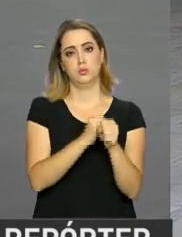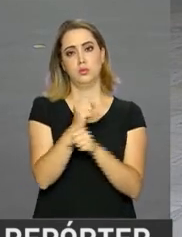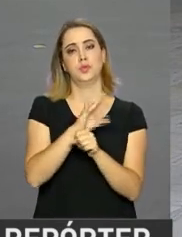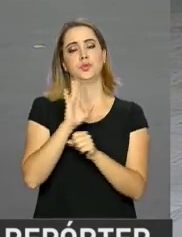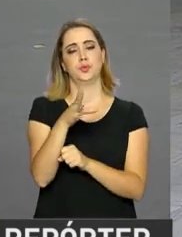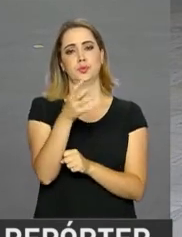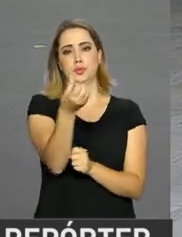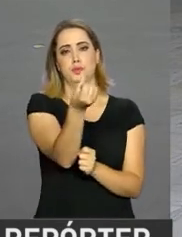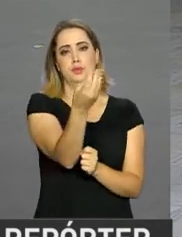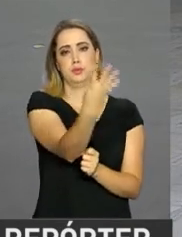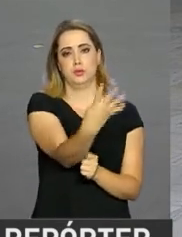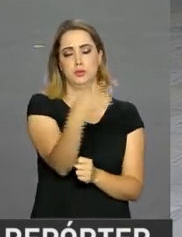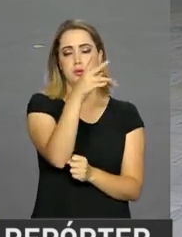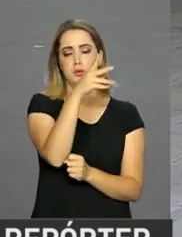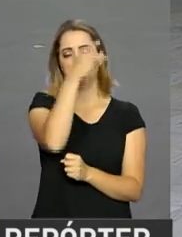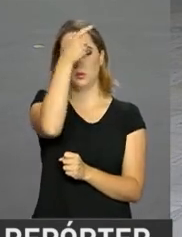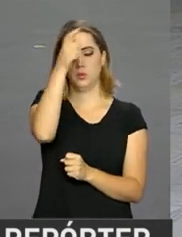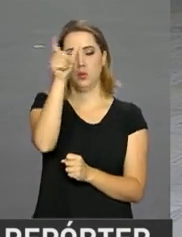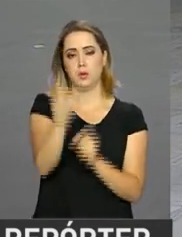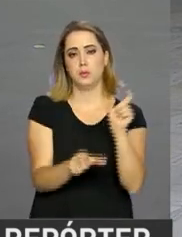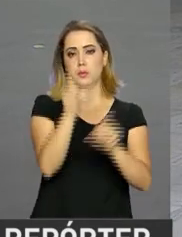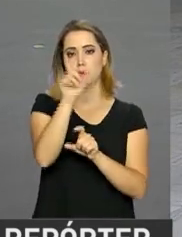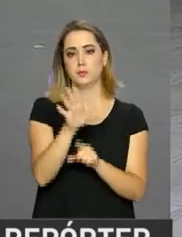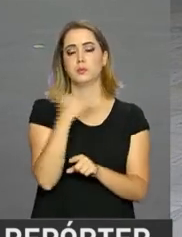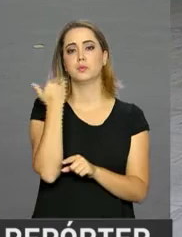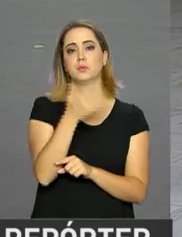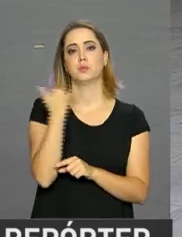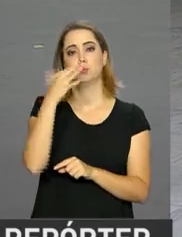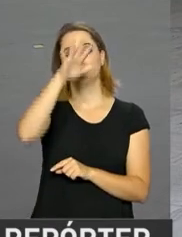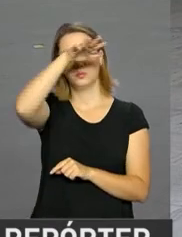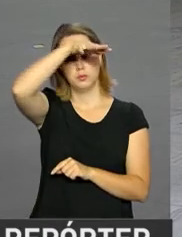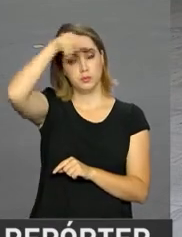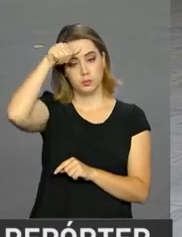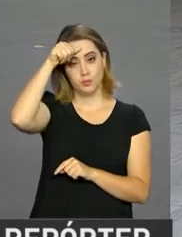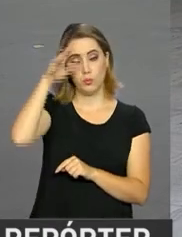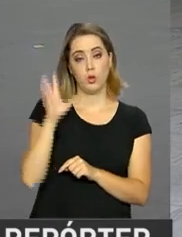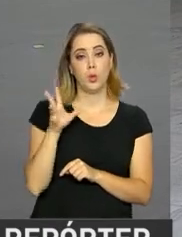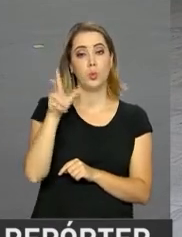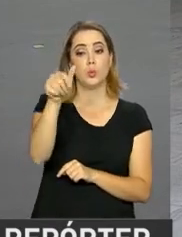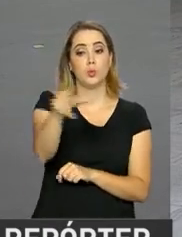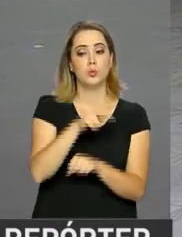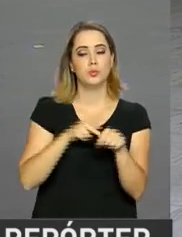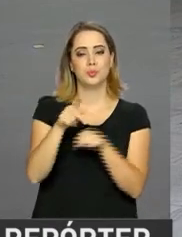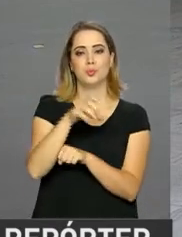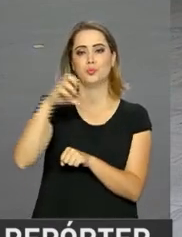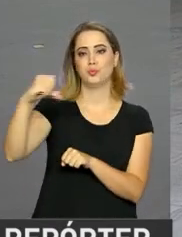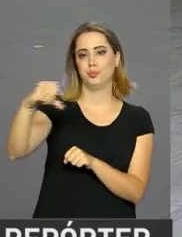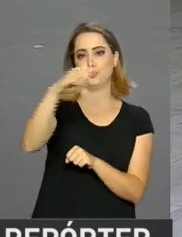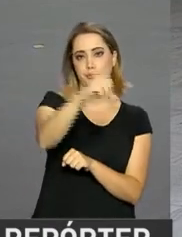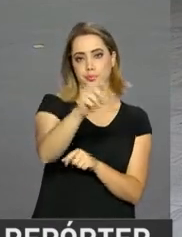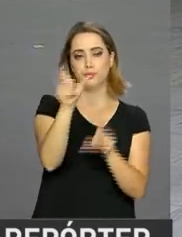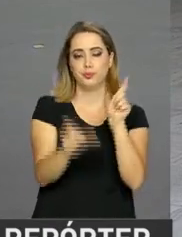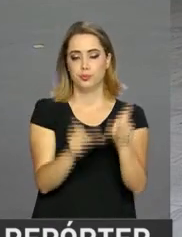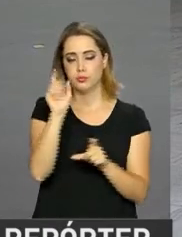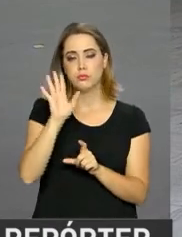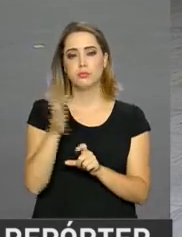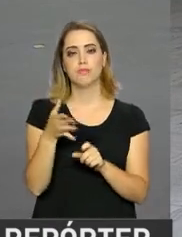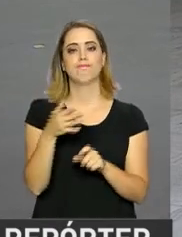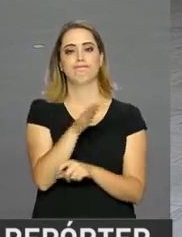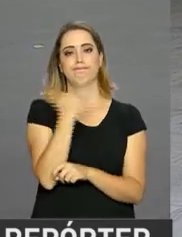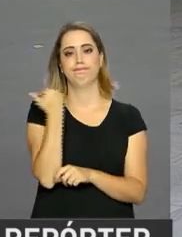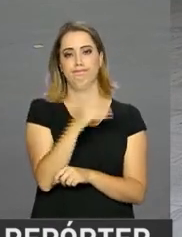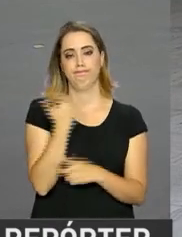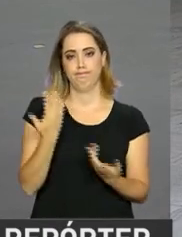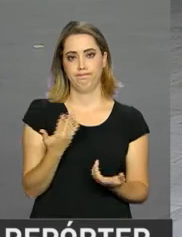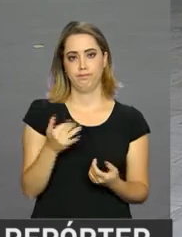foram mortos em presídios de manaus em todo o país 99 detentos foram mortos nas penitenciárias